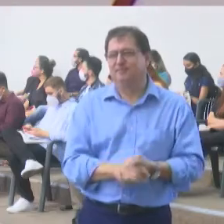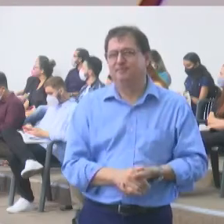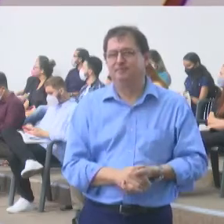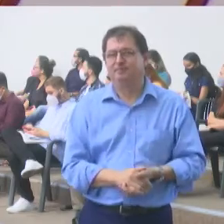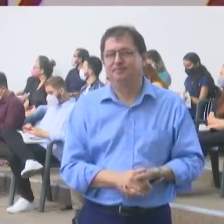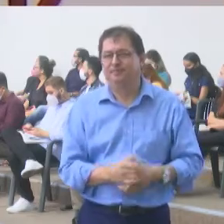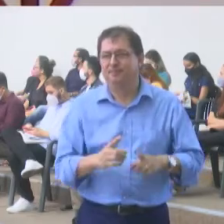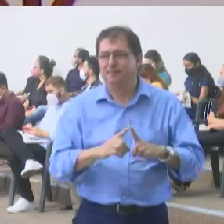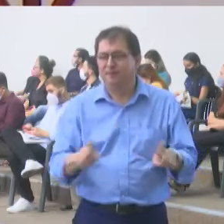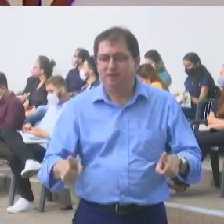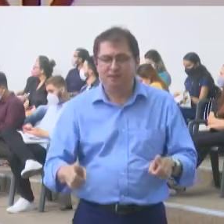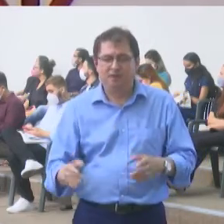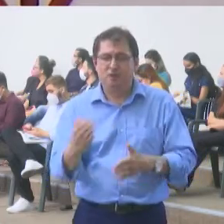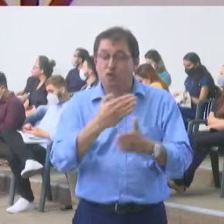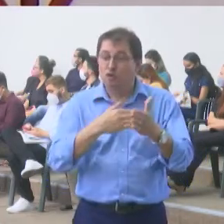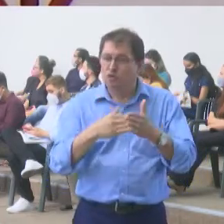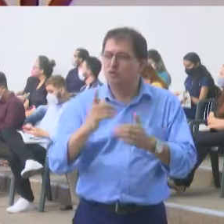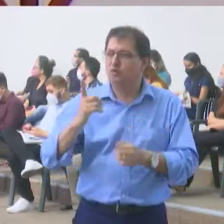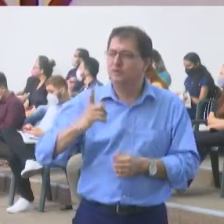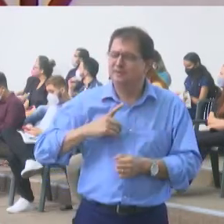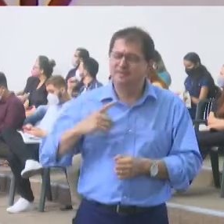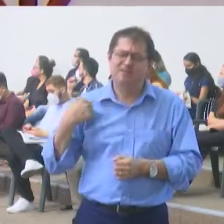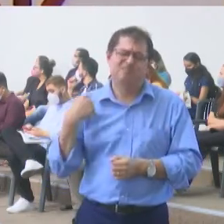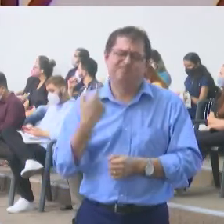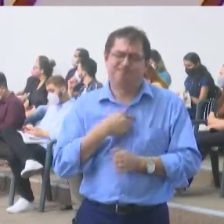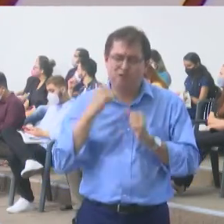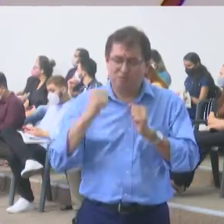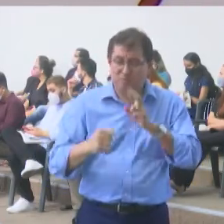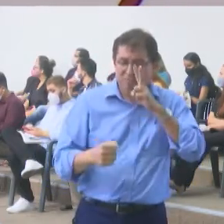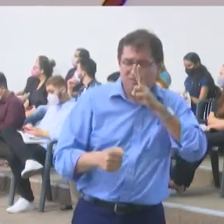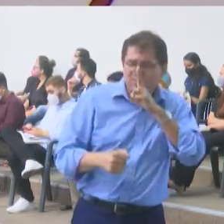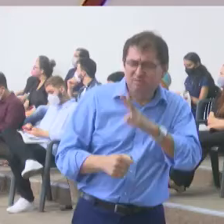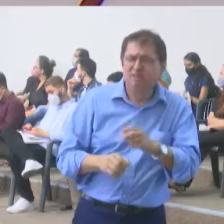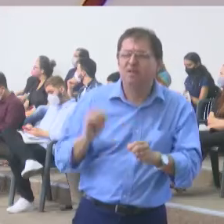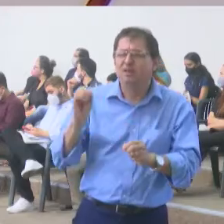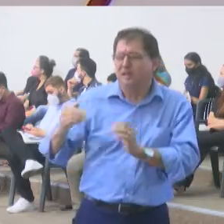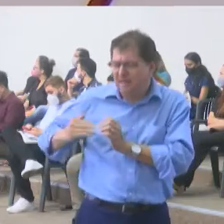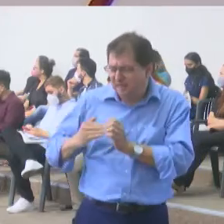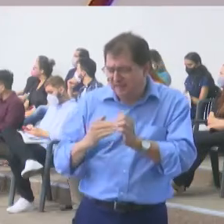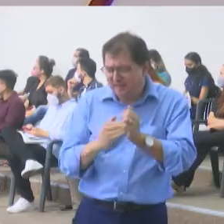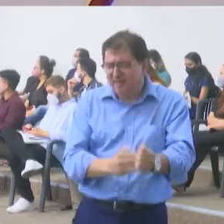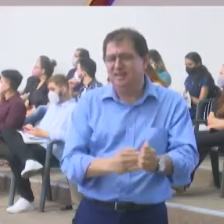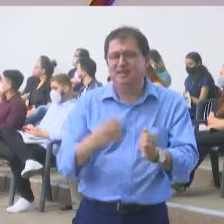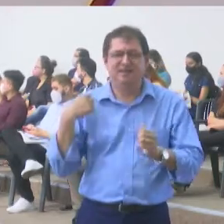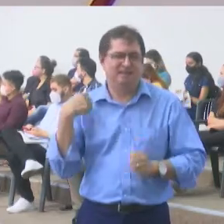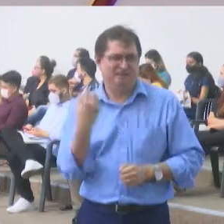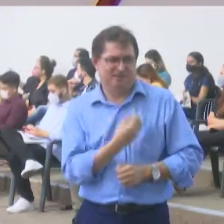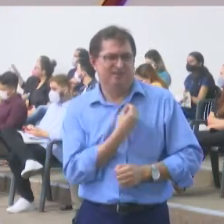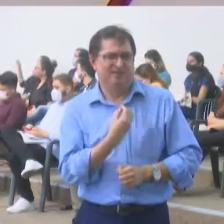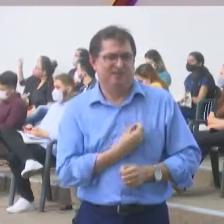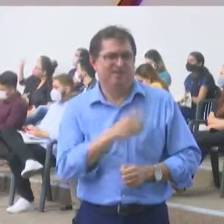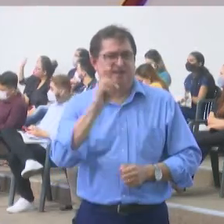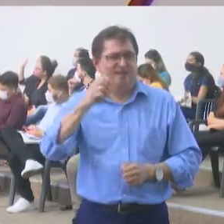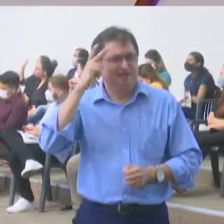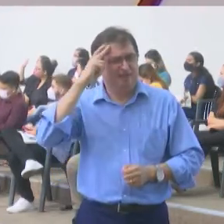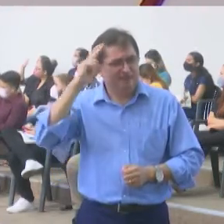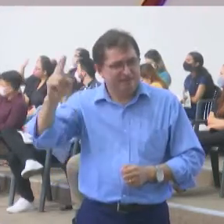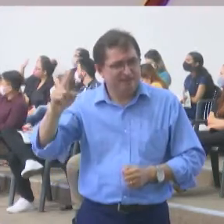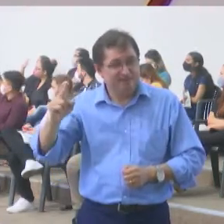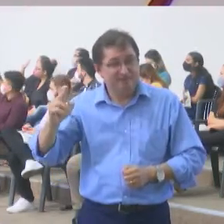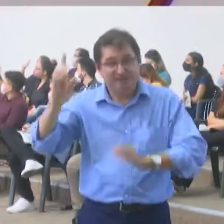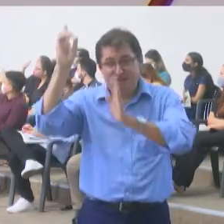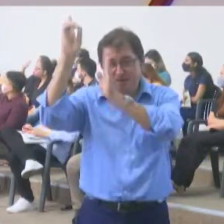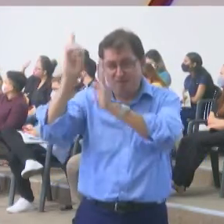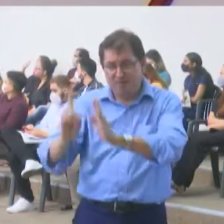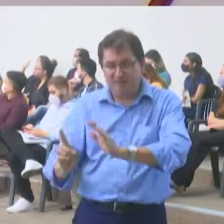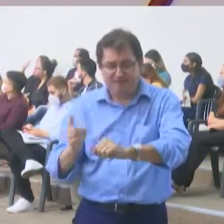está isolando tudo que existe para que nós possamos olhar que quem dirige a nossa vida é o Senhor, e ele está presente nas horas mais